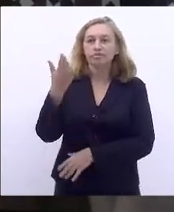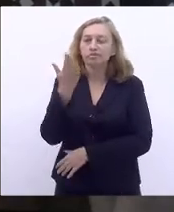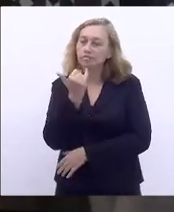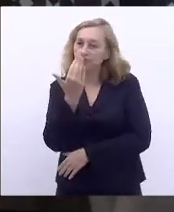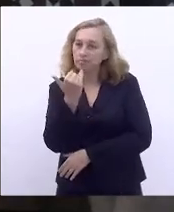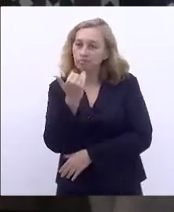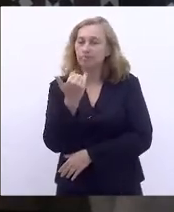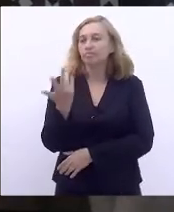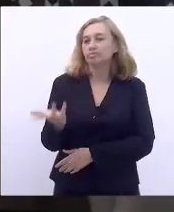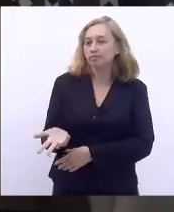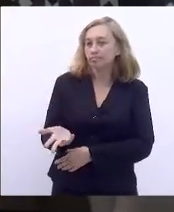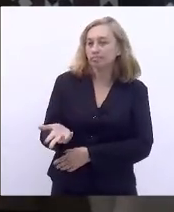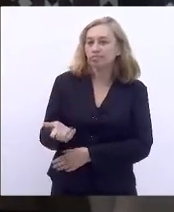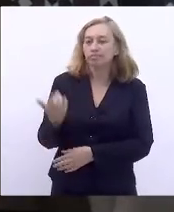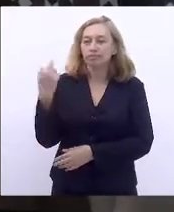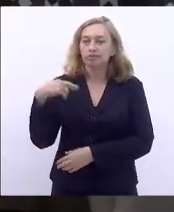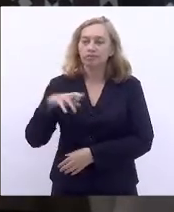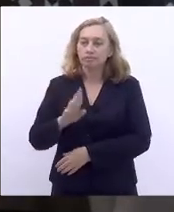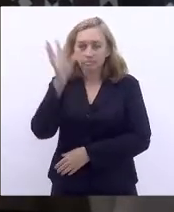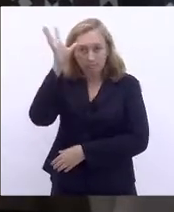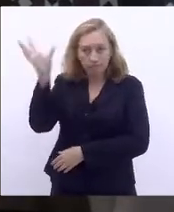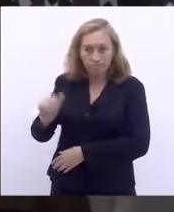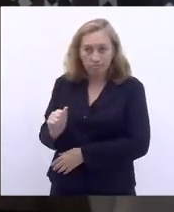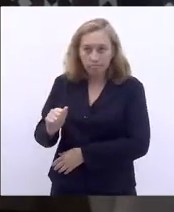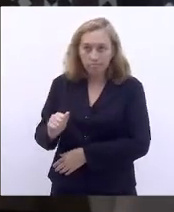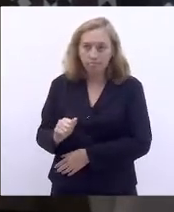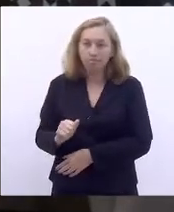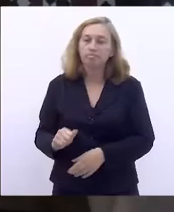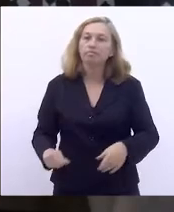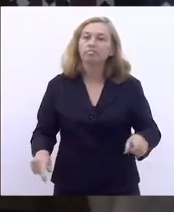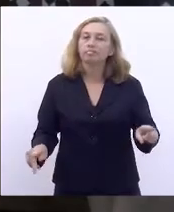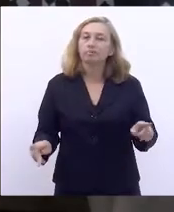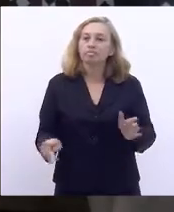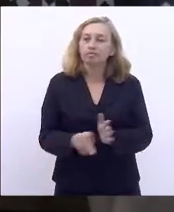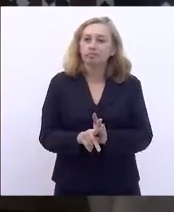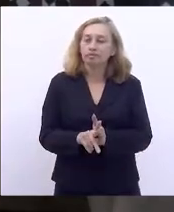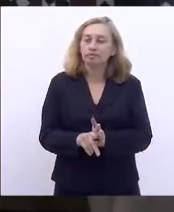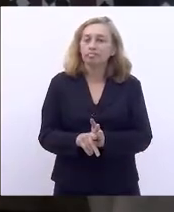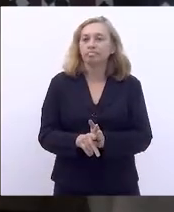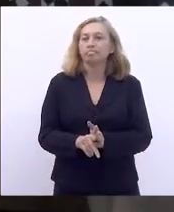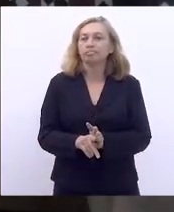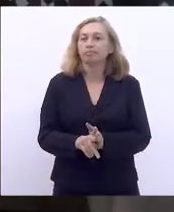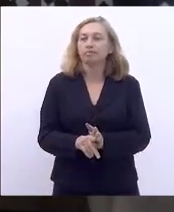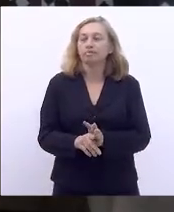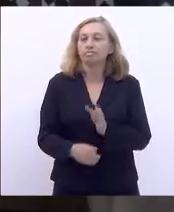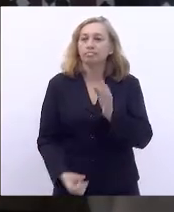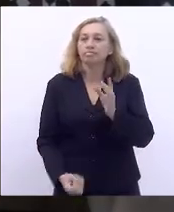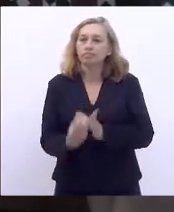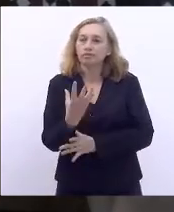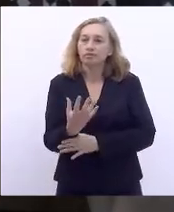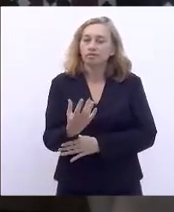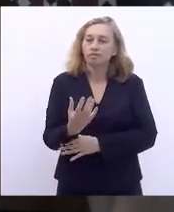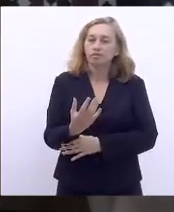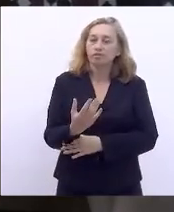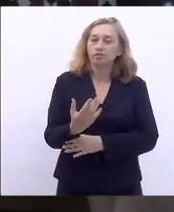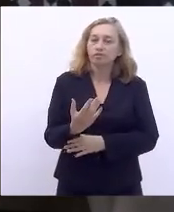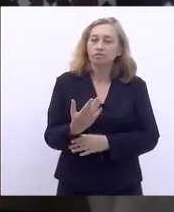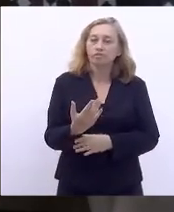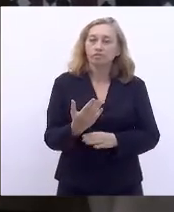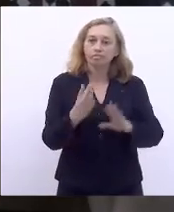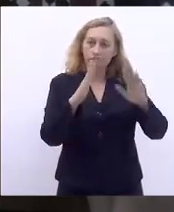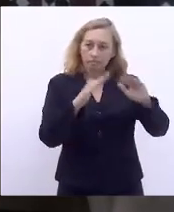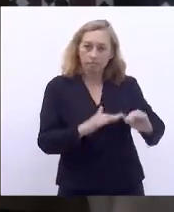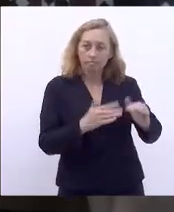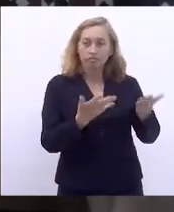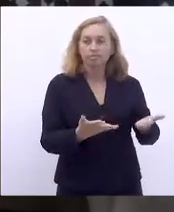alimentar, né, das religiões de matriz africana, que vem também na sua produção uma forma sagrada de